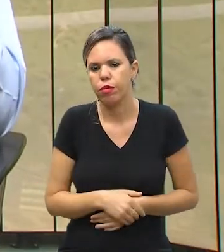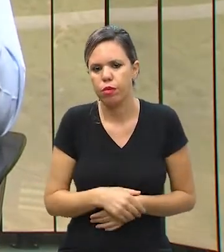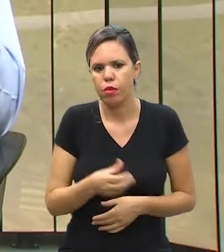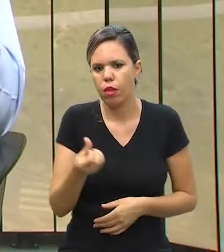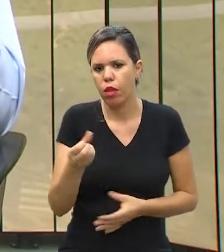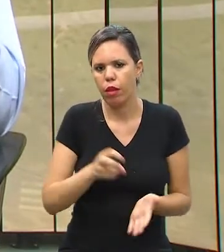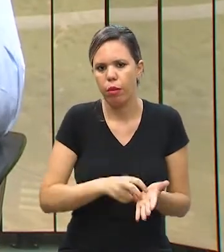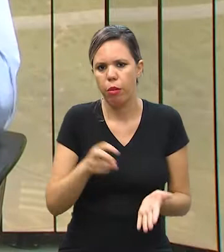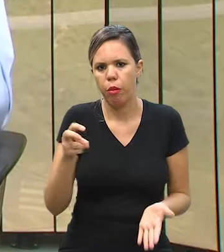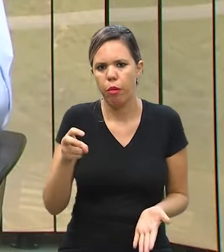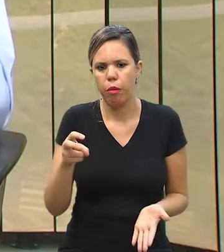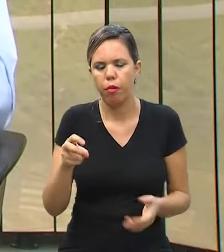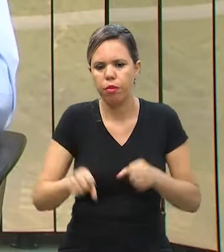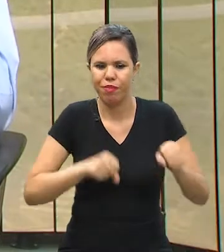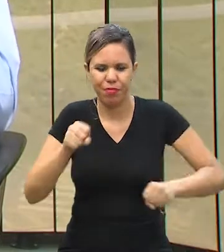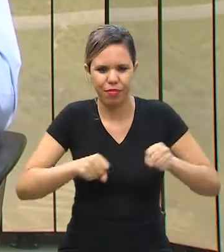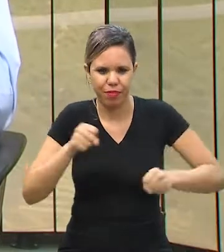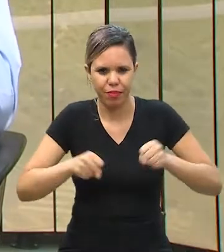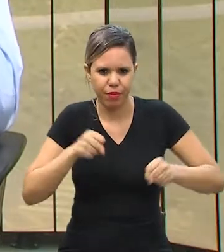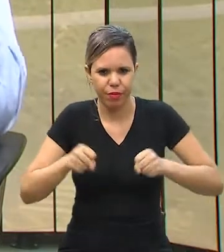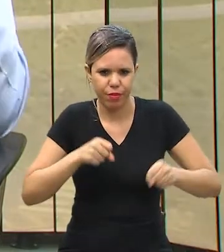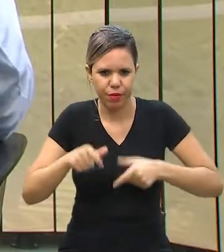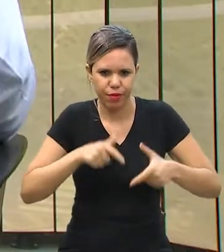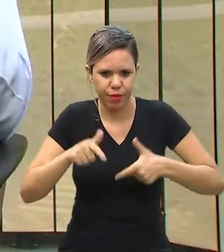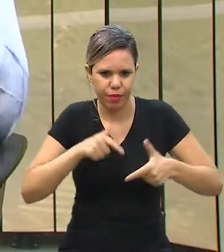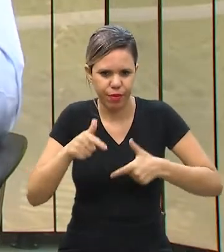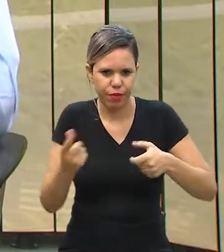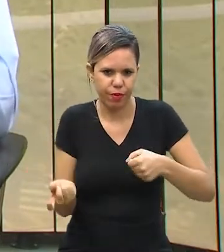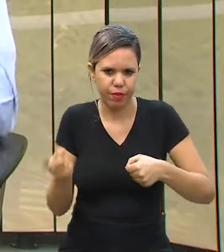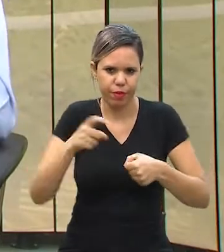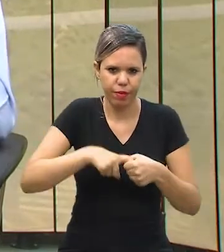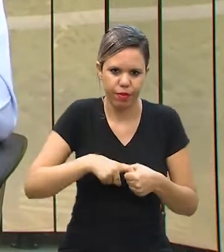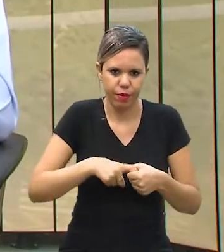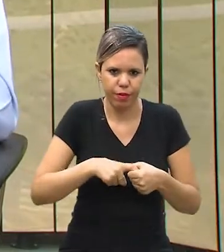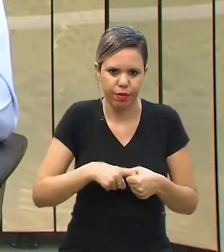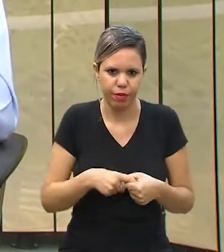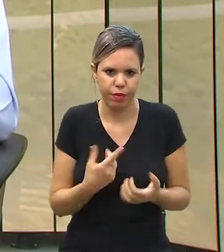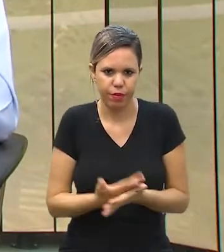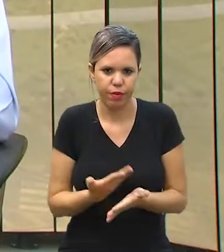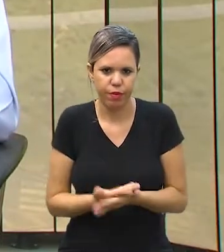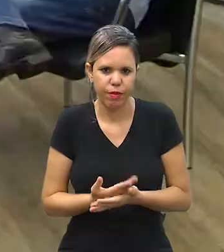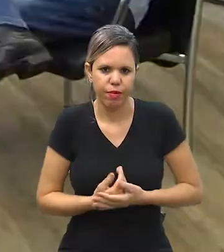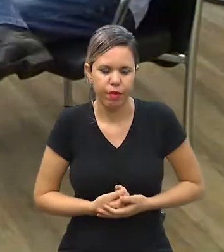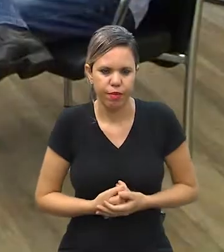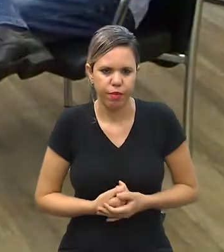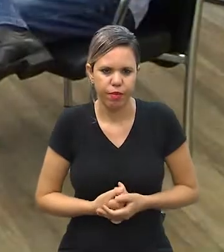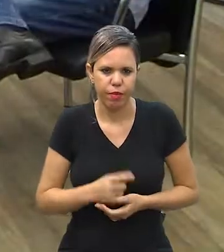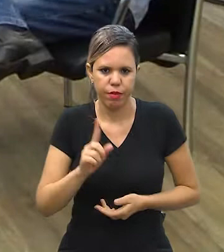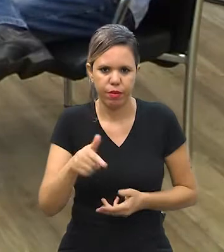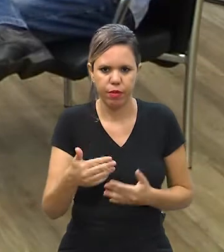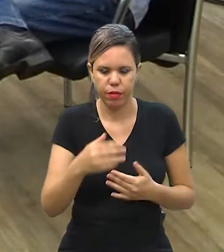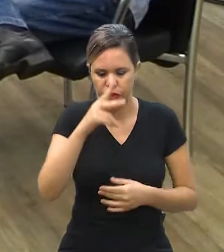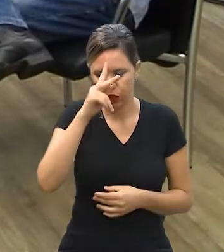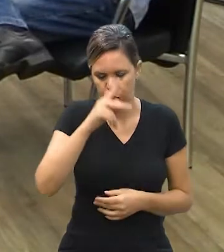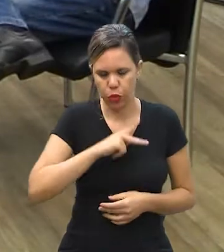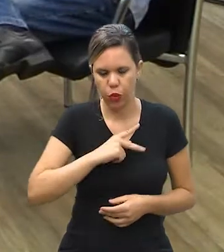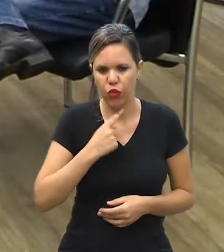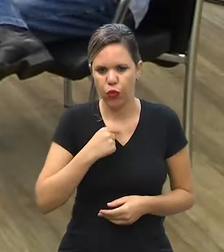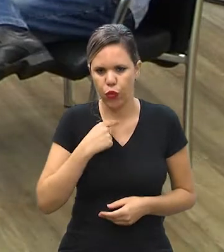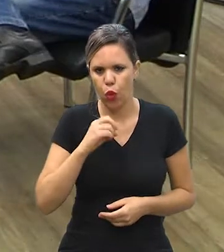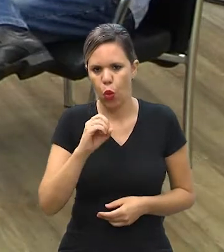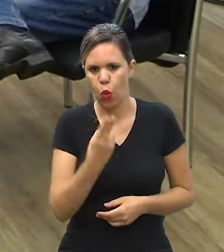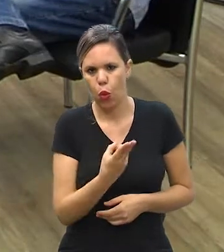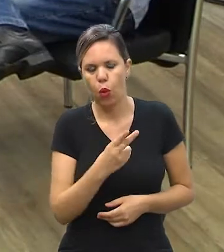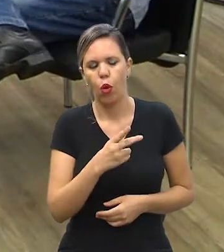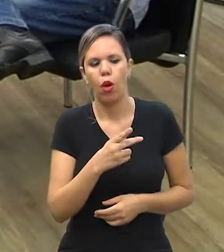6 horas da manhã com a bicicleta, trabalhava ali, depois voltava e ia pro estudo. Mas isso partia de você ou tinha